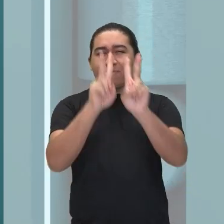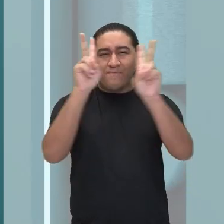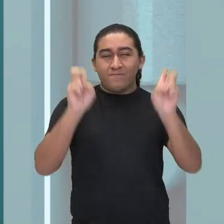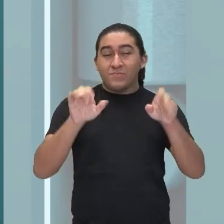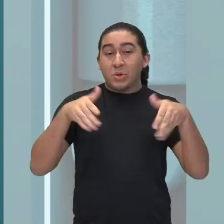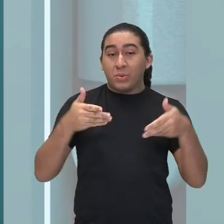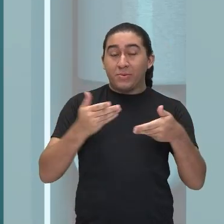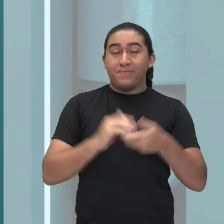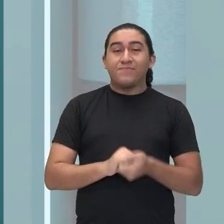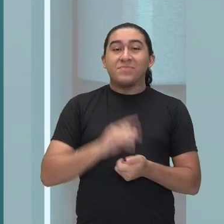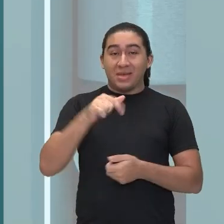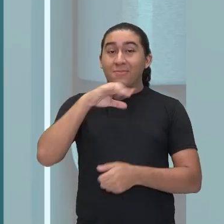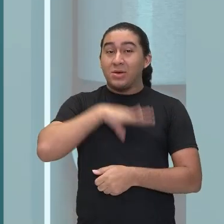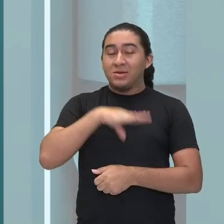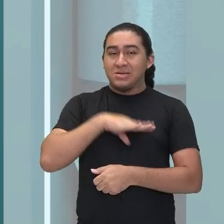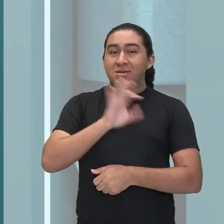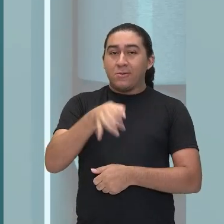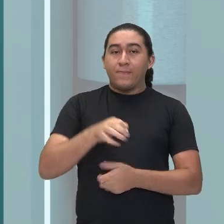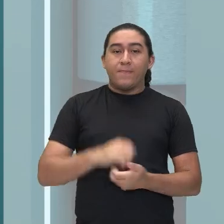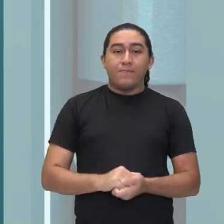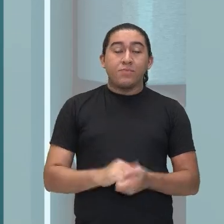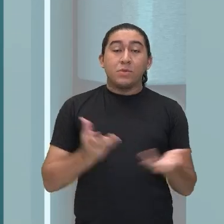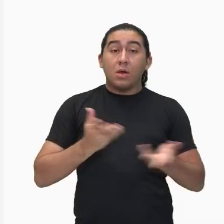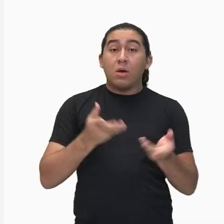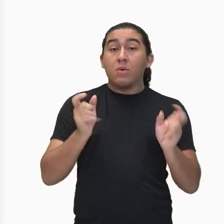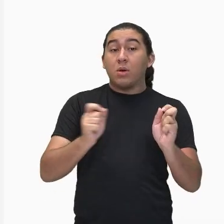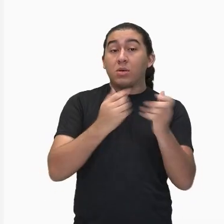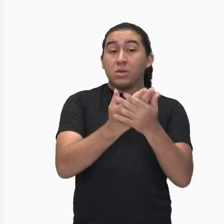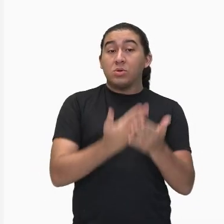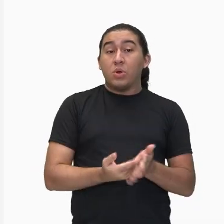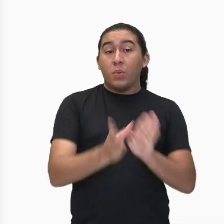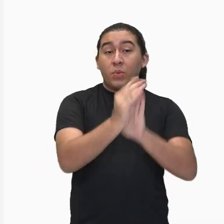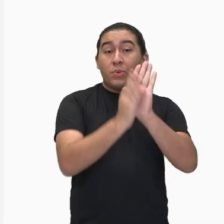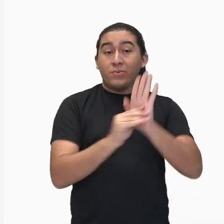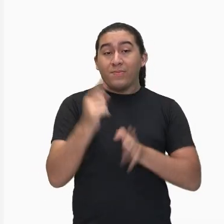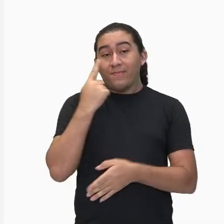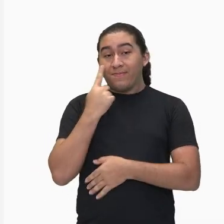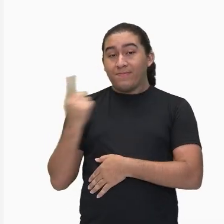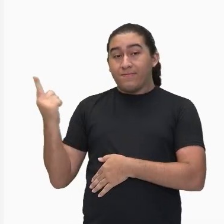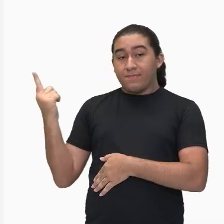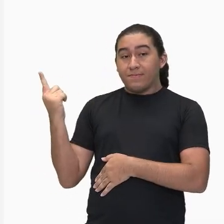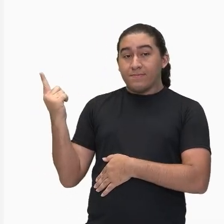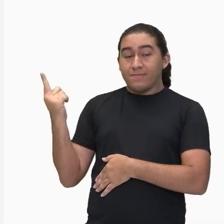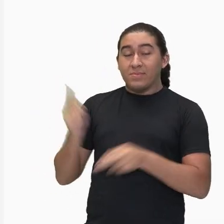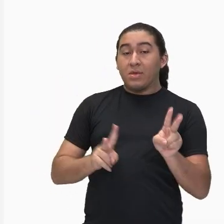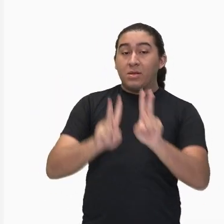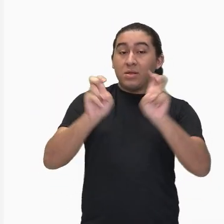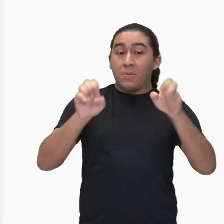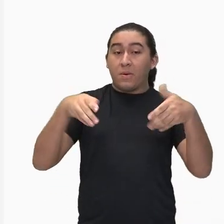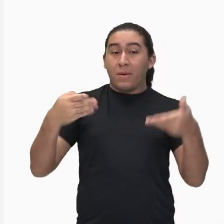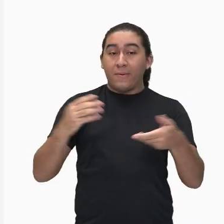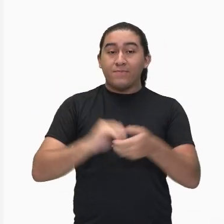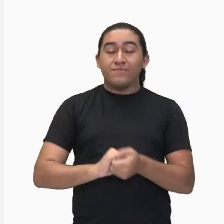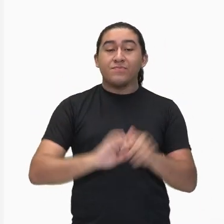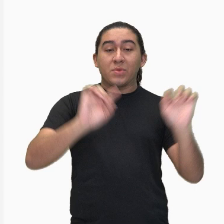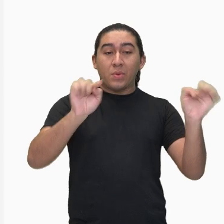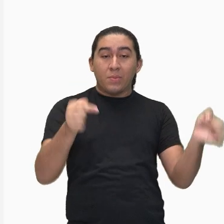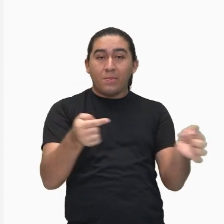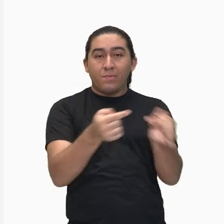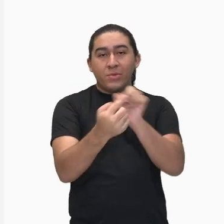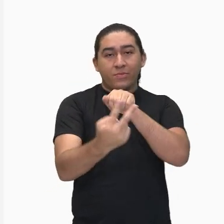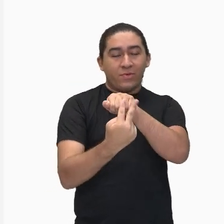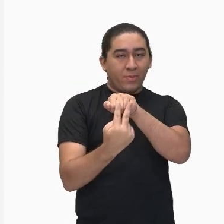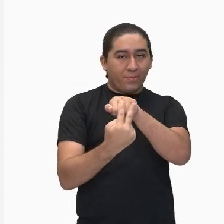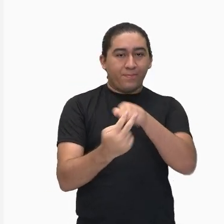respeito da língua portuguesa. Vamos ver o que vamos estudar hoje? Hoje o nosso objeto de conhecimento é